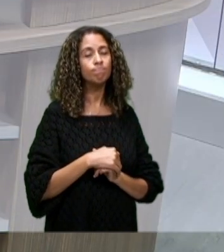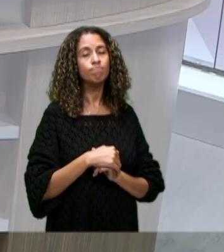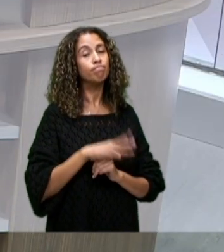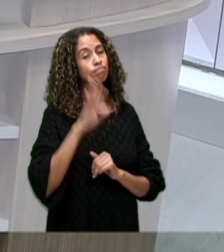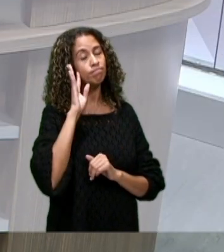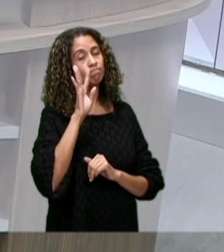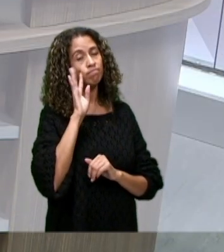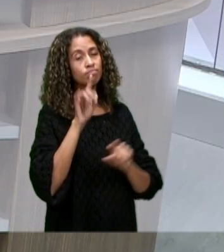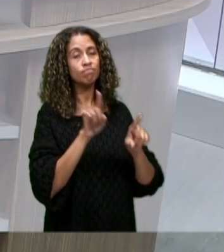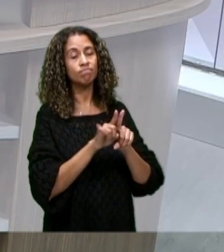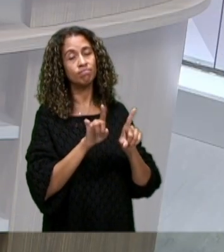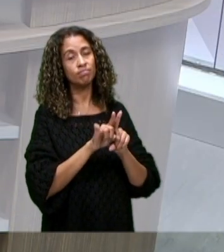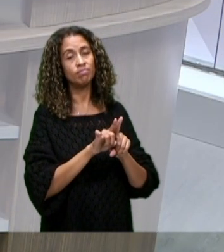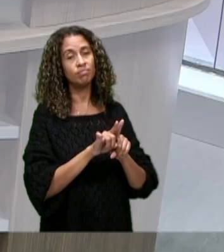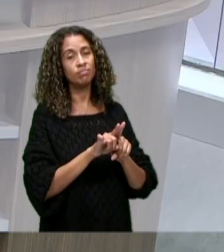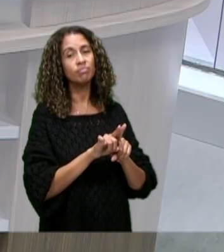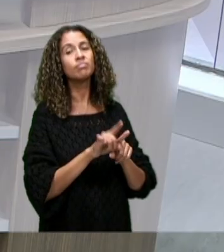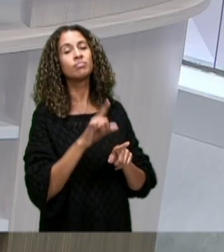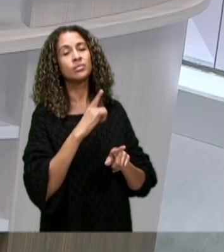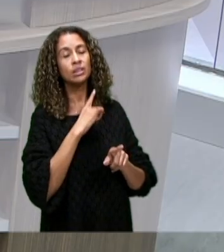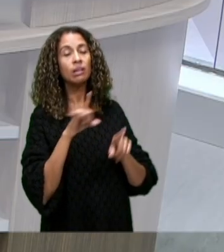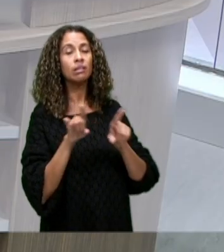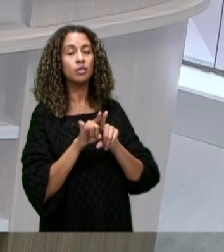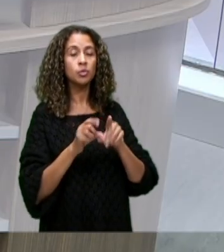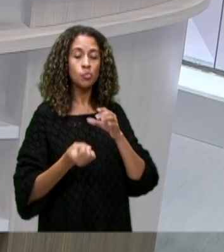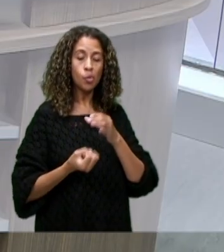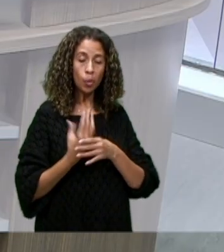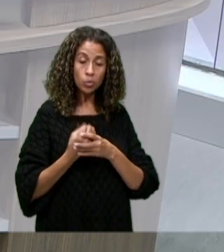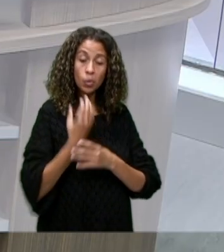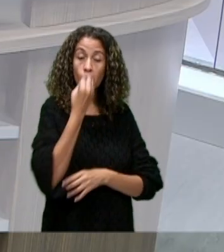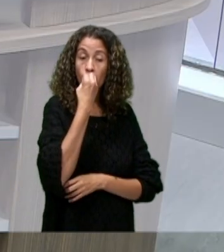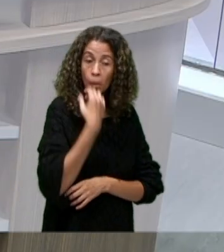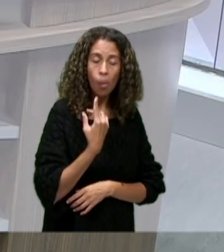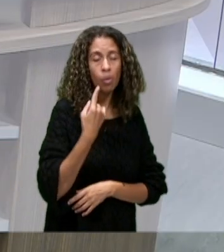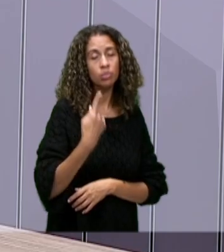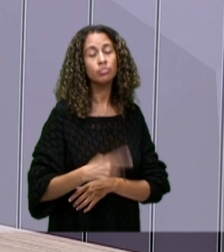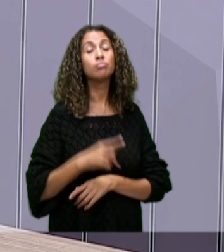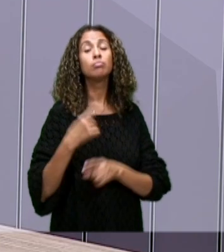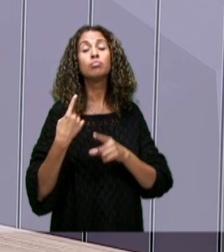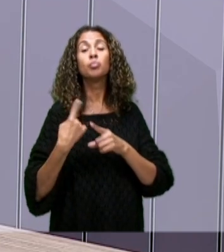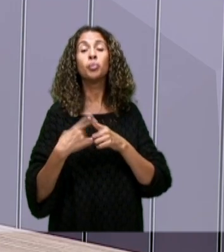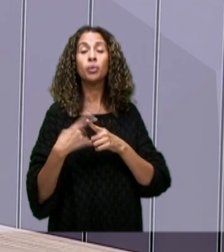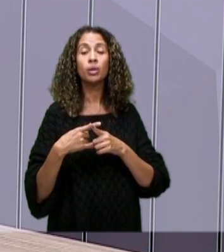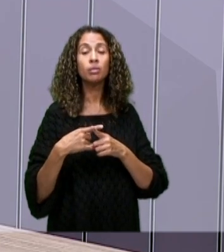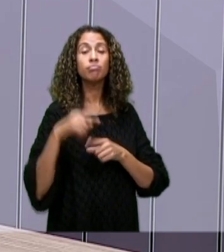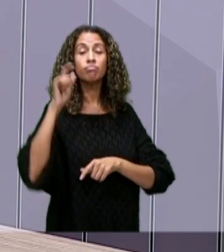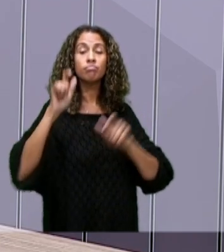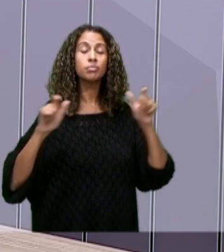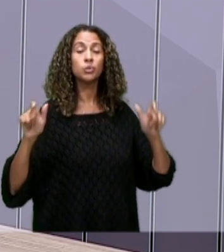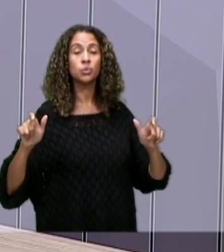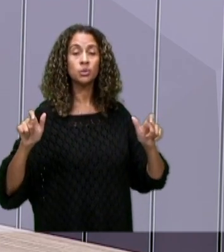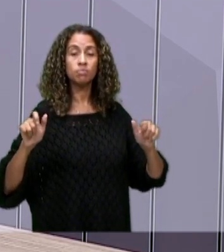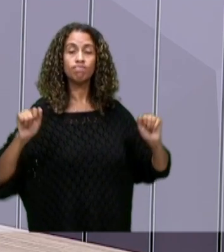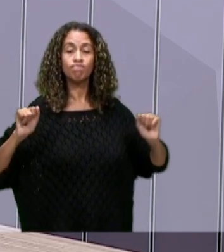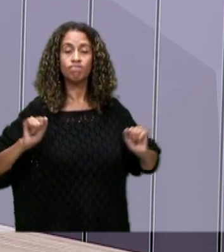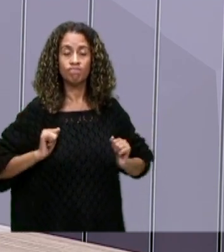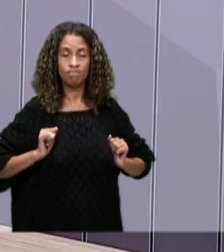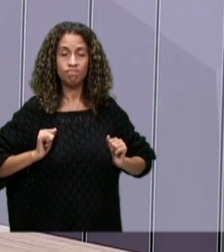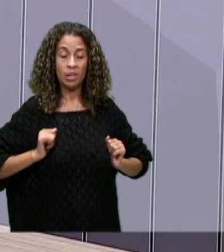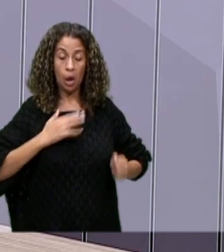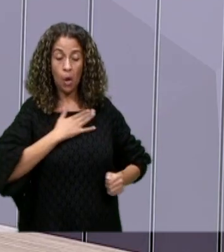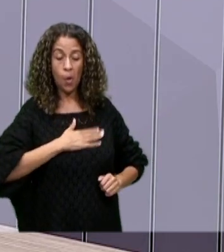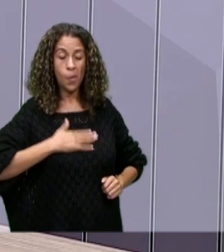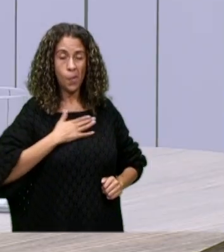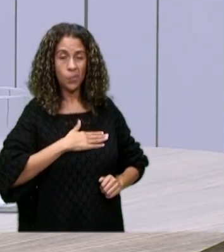também. E a gente tem uma produção muito boa e graças a pessoas que são abnegadas e que